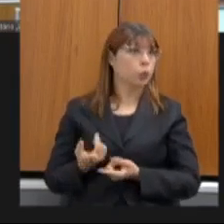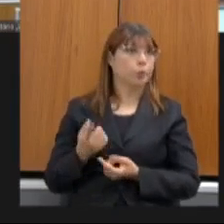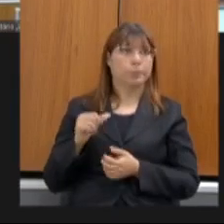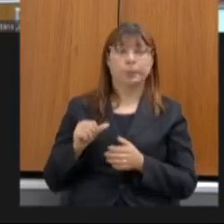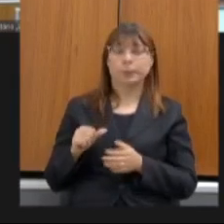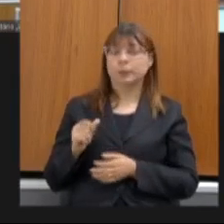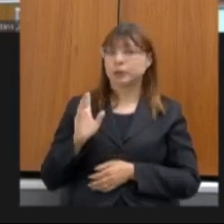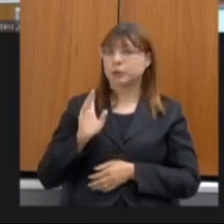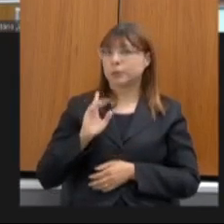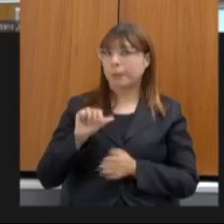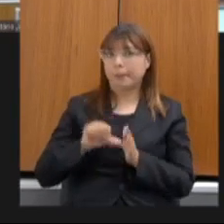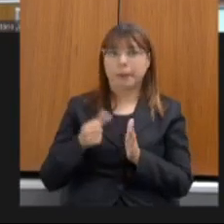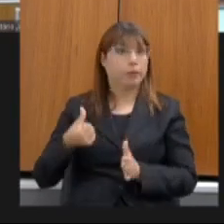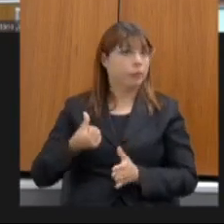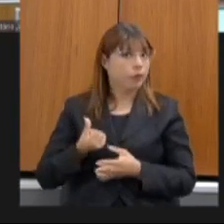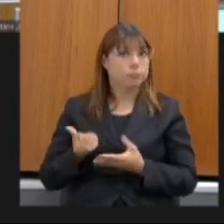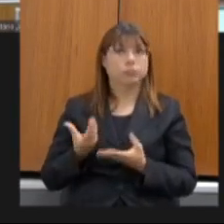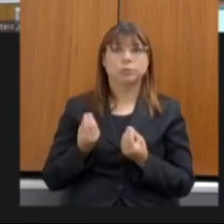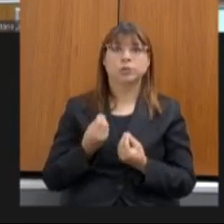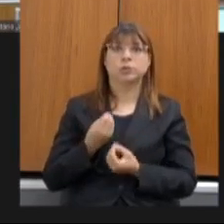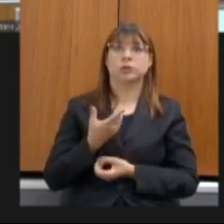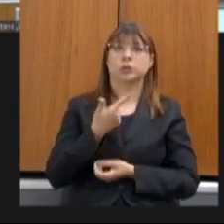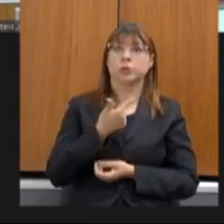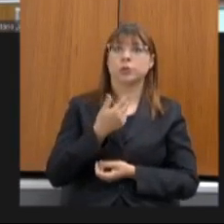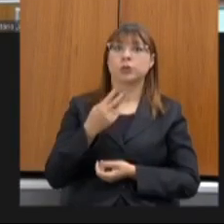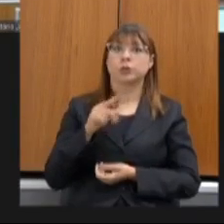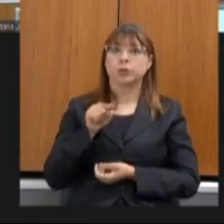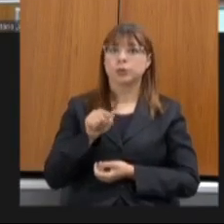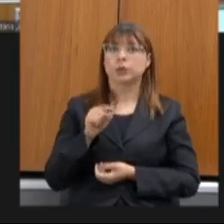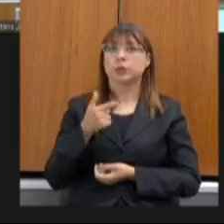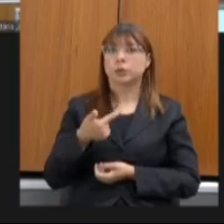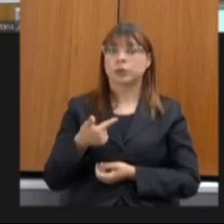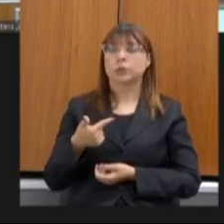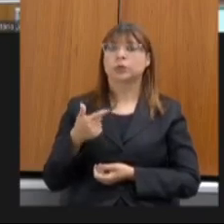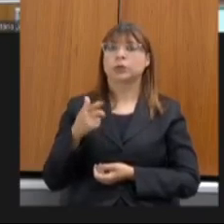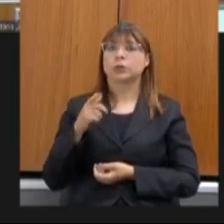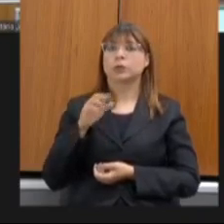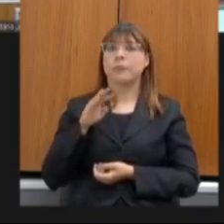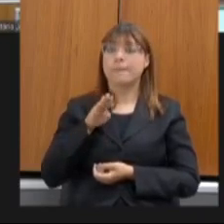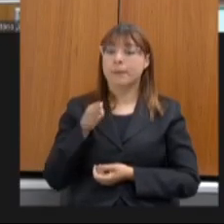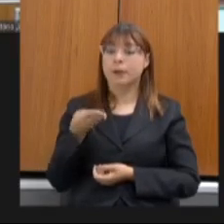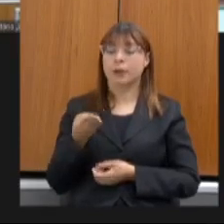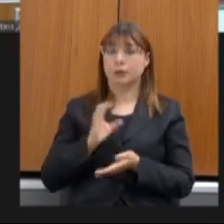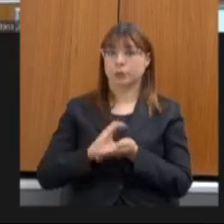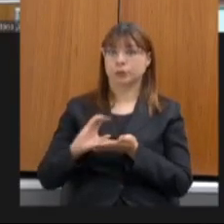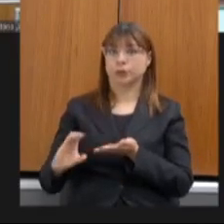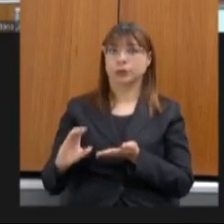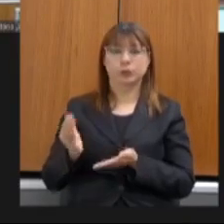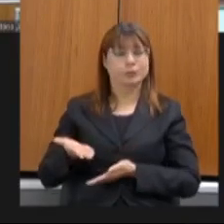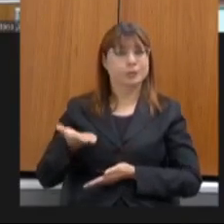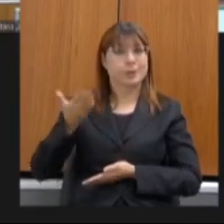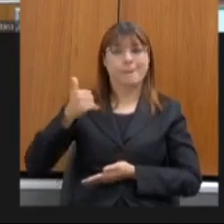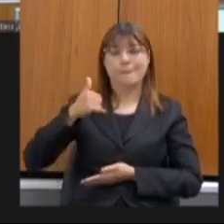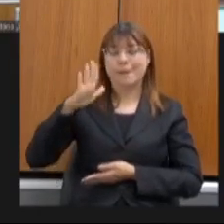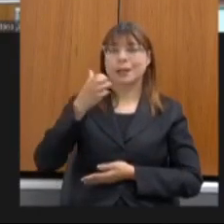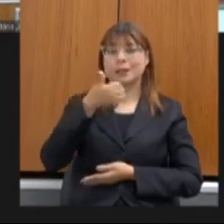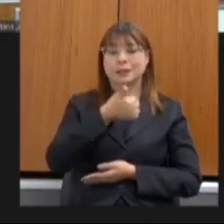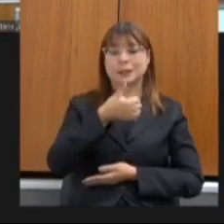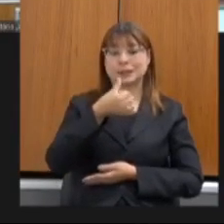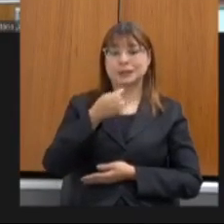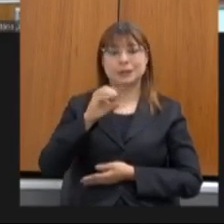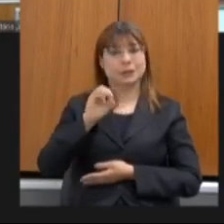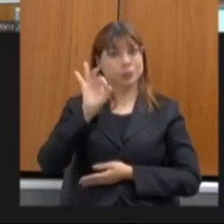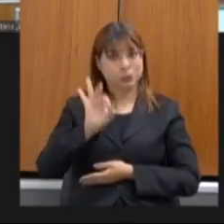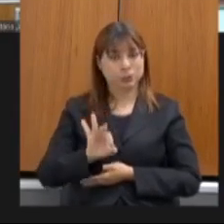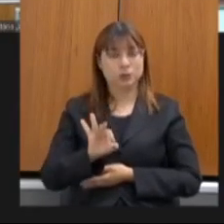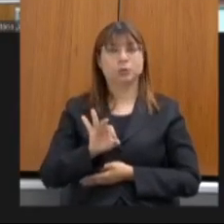foram 2.58 bilhões em investimentos né um crescimento aí de mais de 160 por